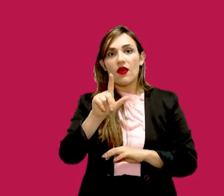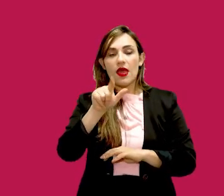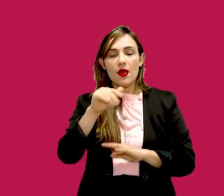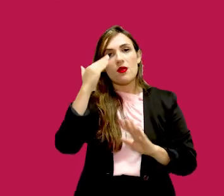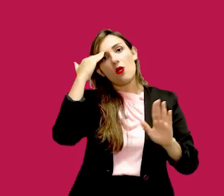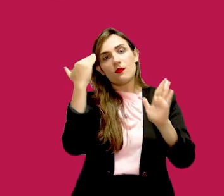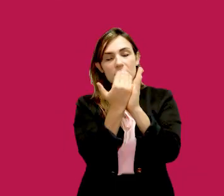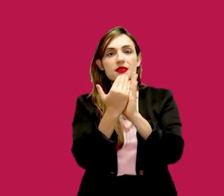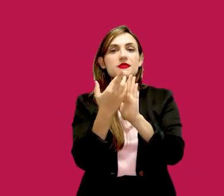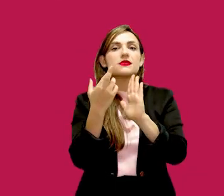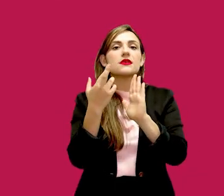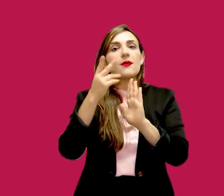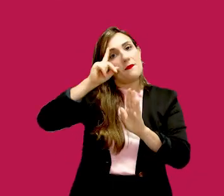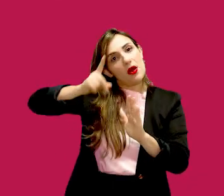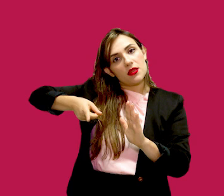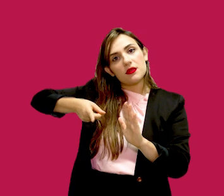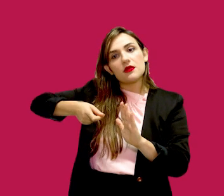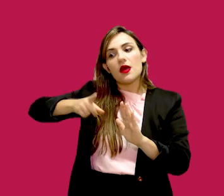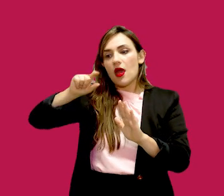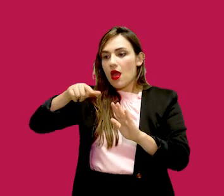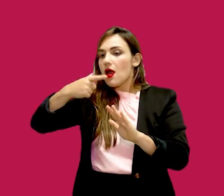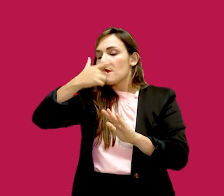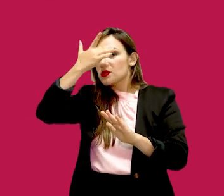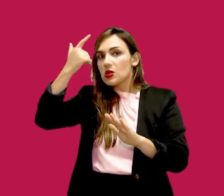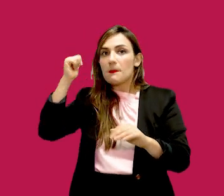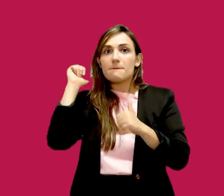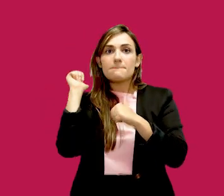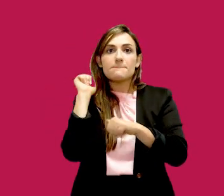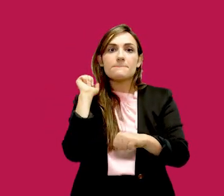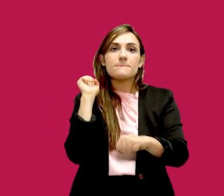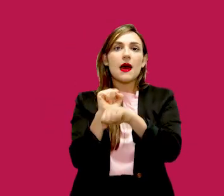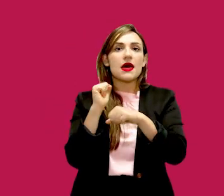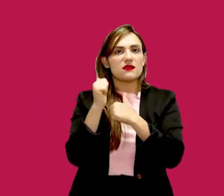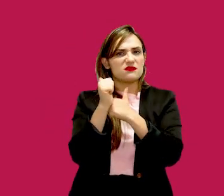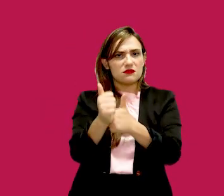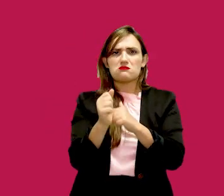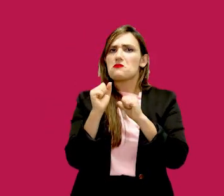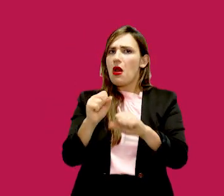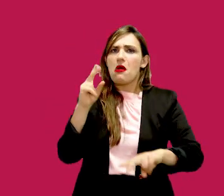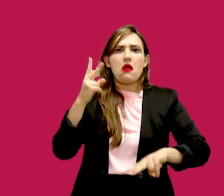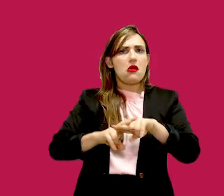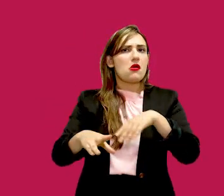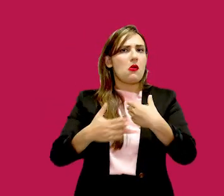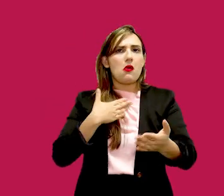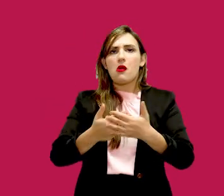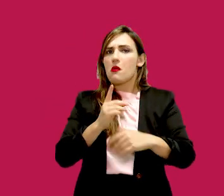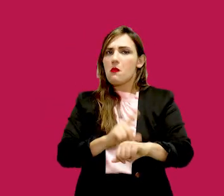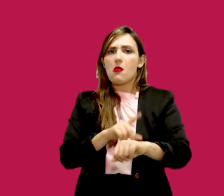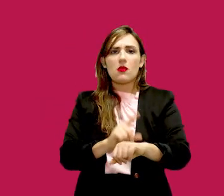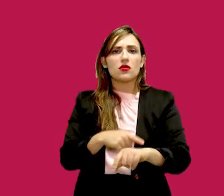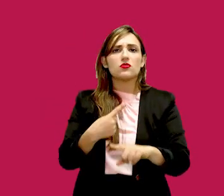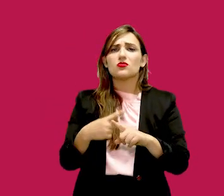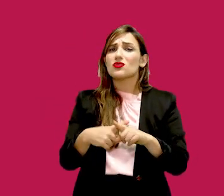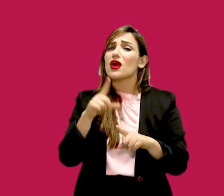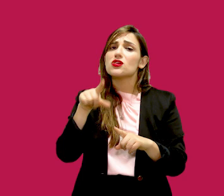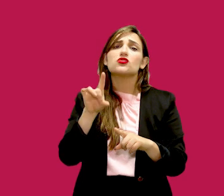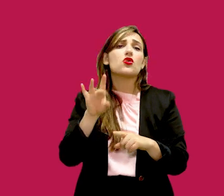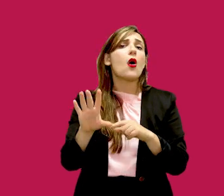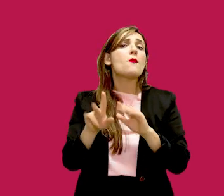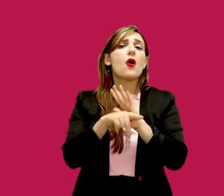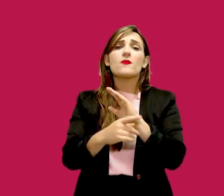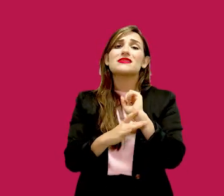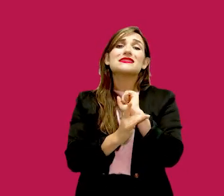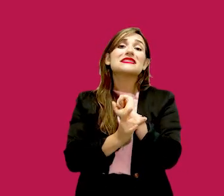protetiva, para que ele não persiga mais essa vítima, essa pode ser decretada independente da pena do crime, porque é uma prisão